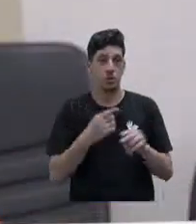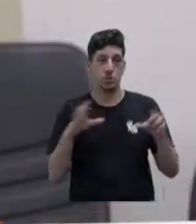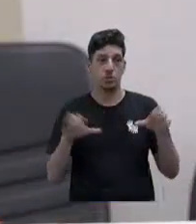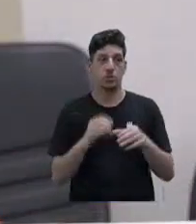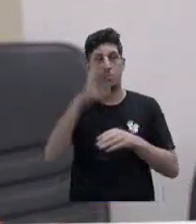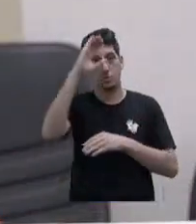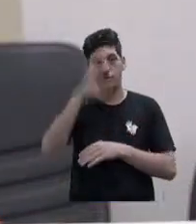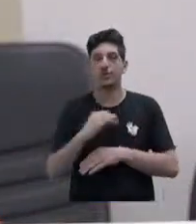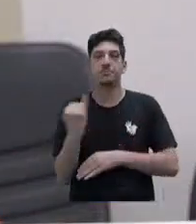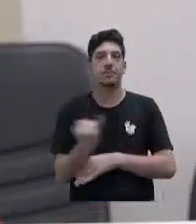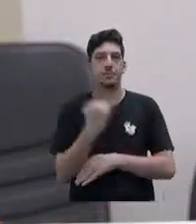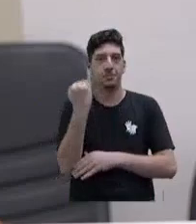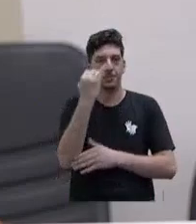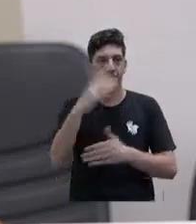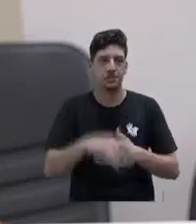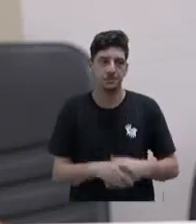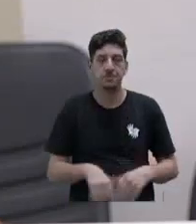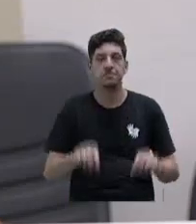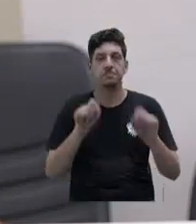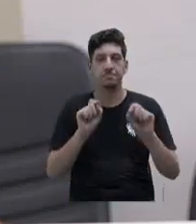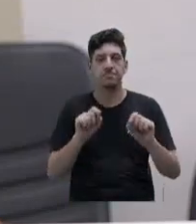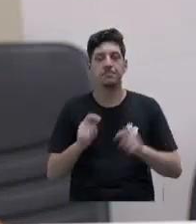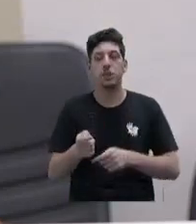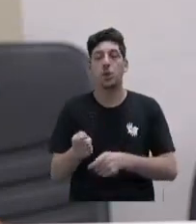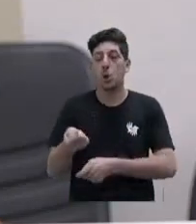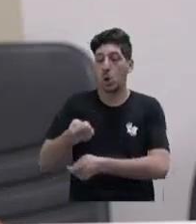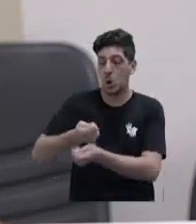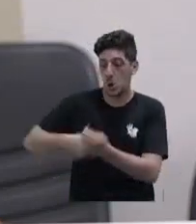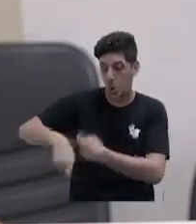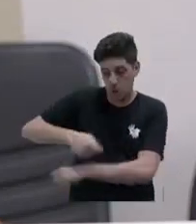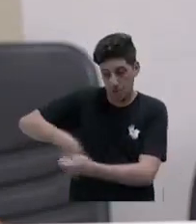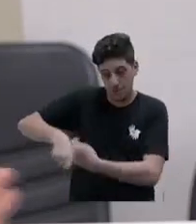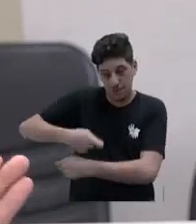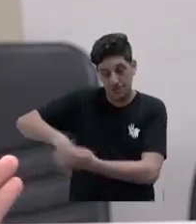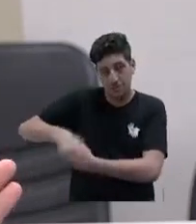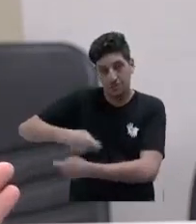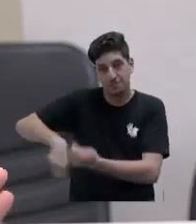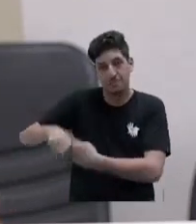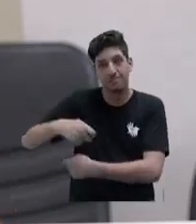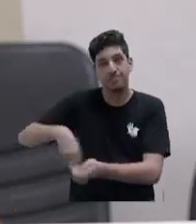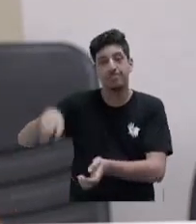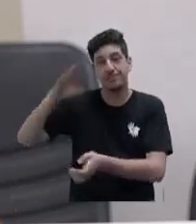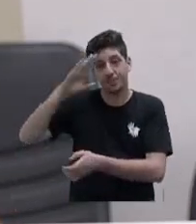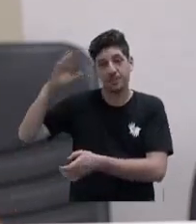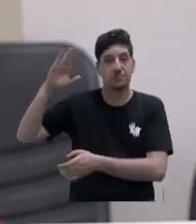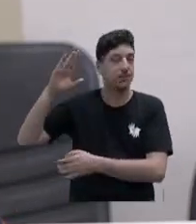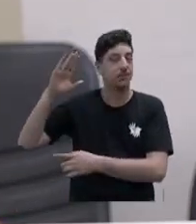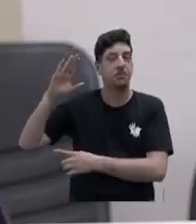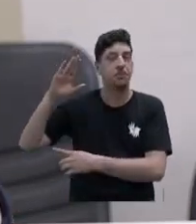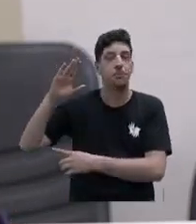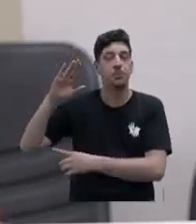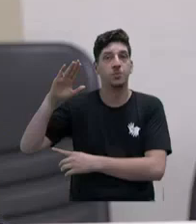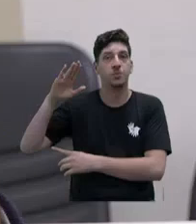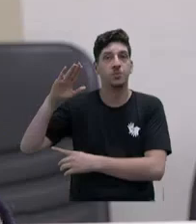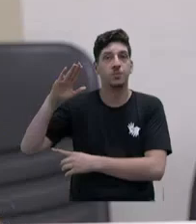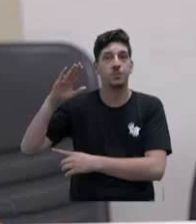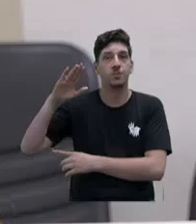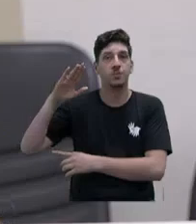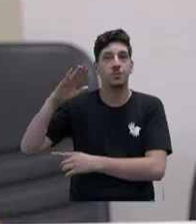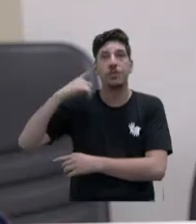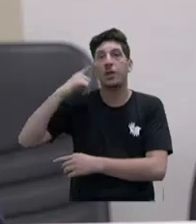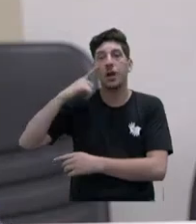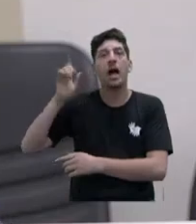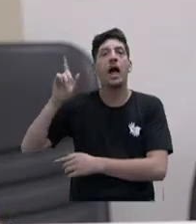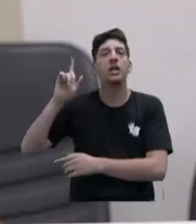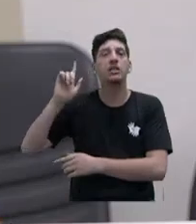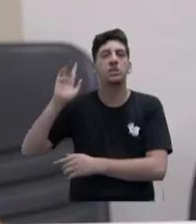são fundamentais. É que o comércio, visto que grande parte... A lei foi feita, eu já disse aqui, mas